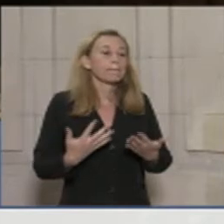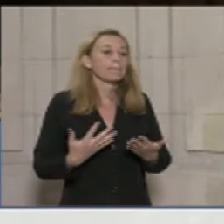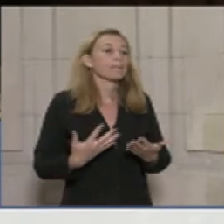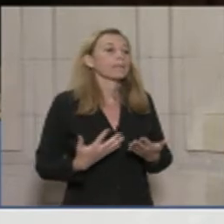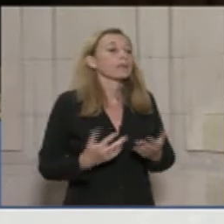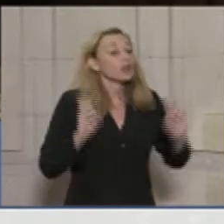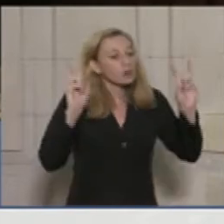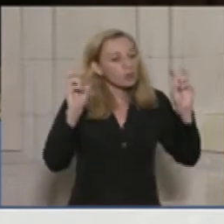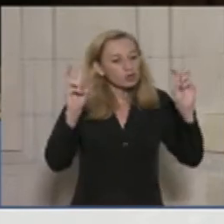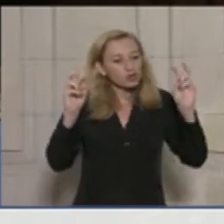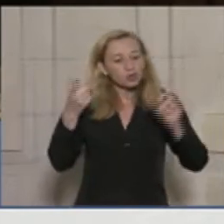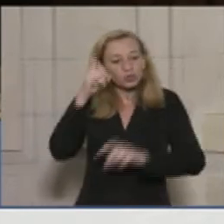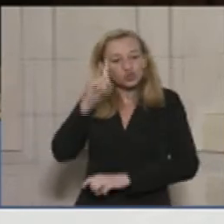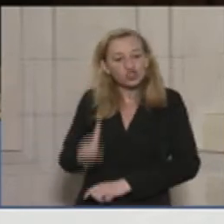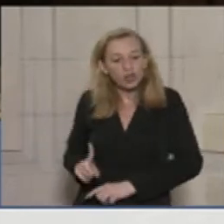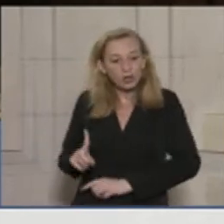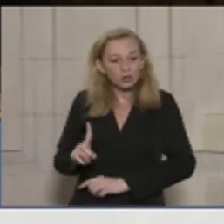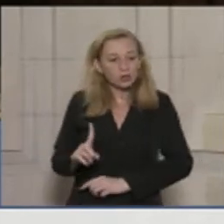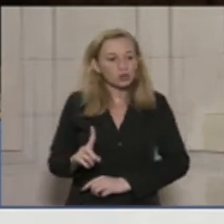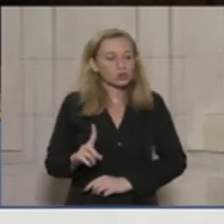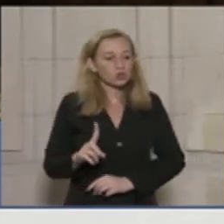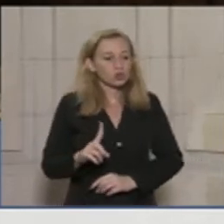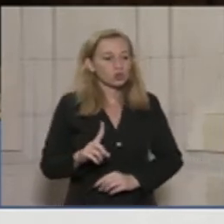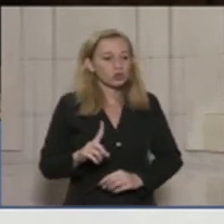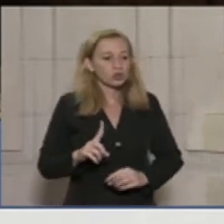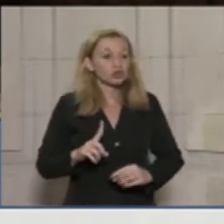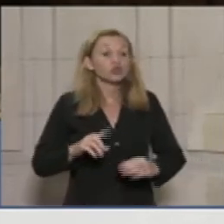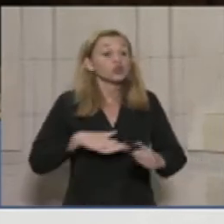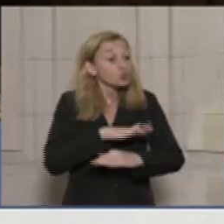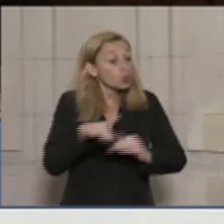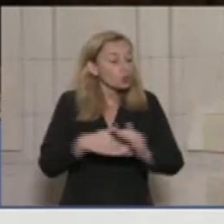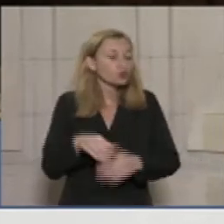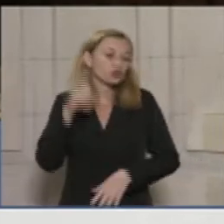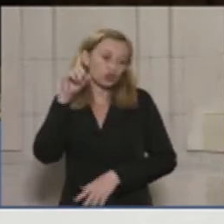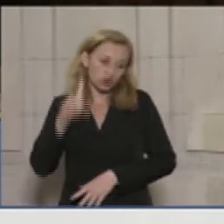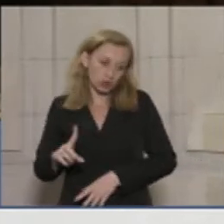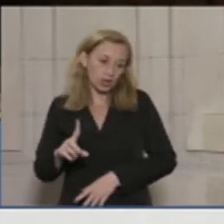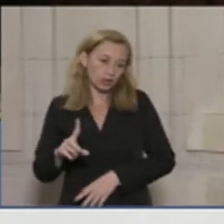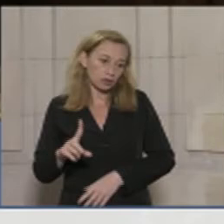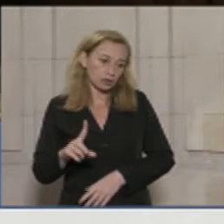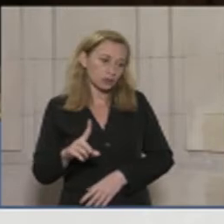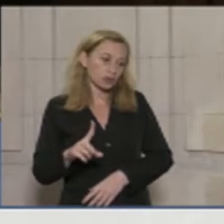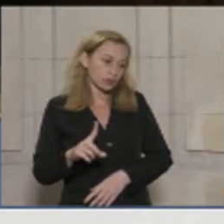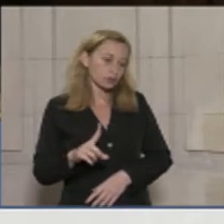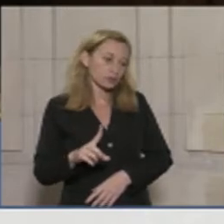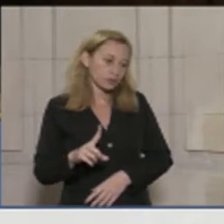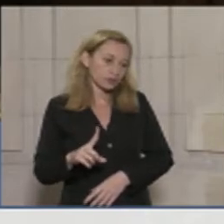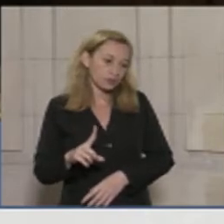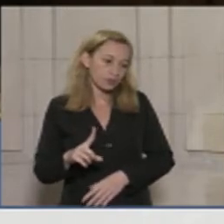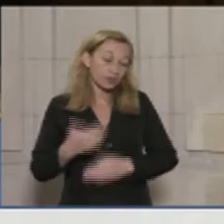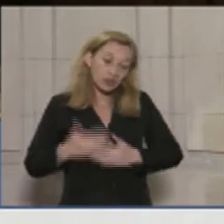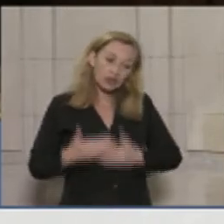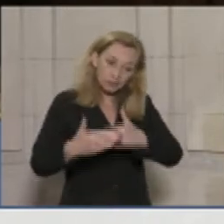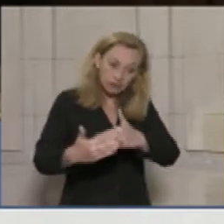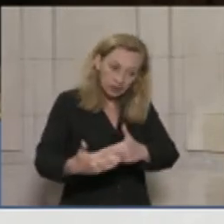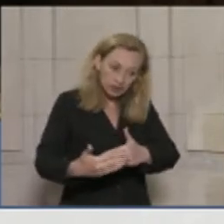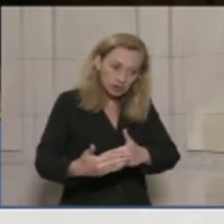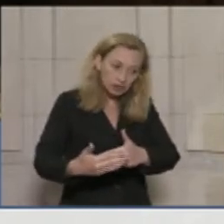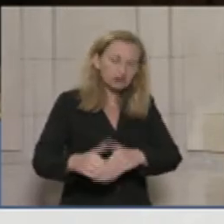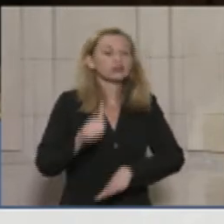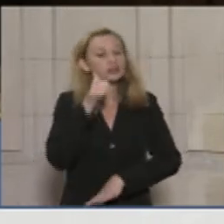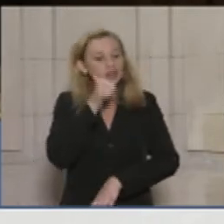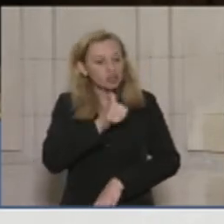as questões de direitos, que englobem todos os direitos, e garantias de direitos e avanços